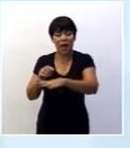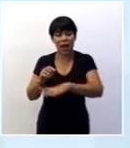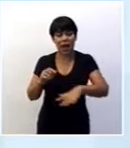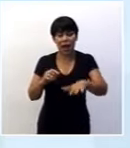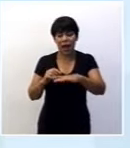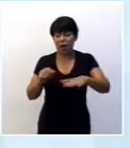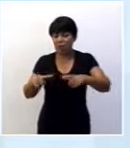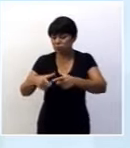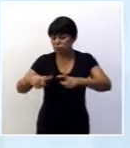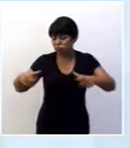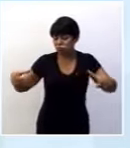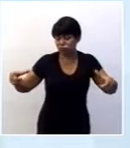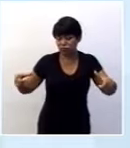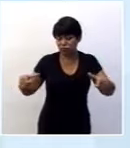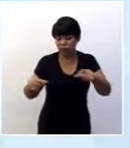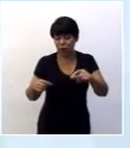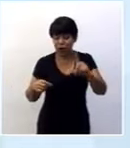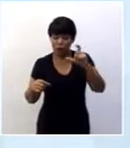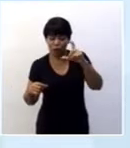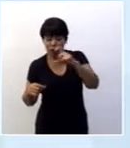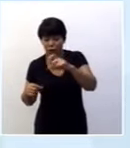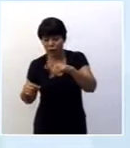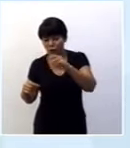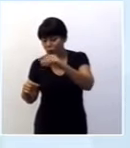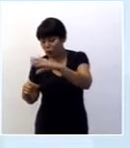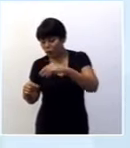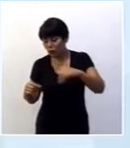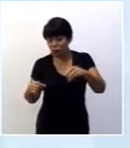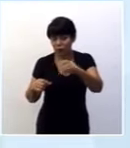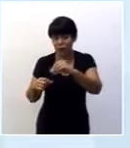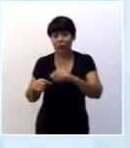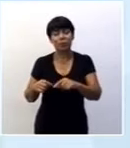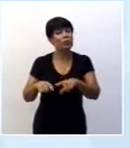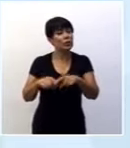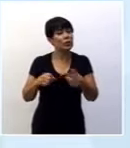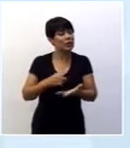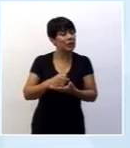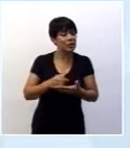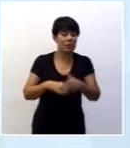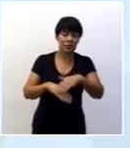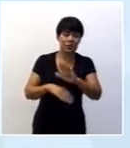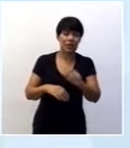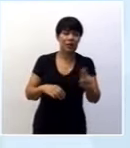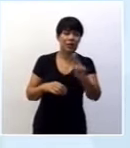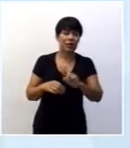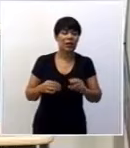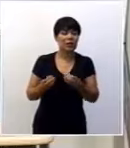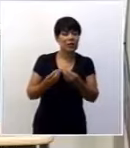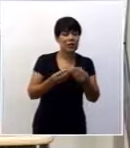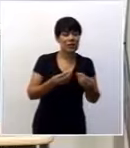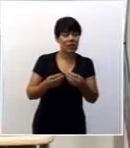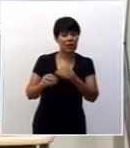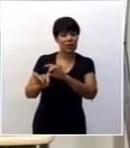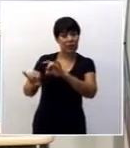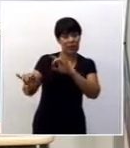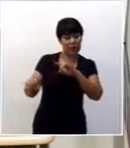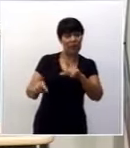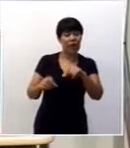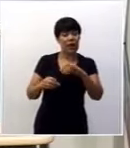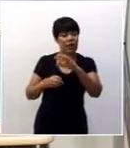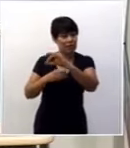Então, hoje em dia, as maiores plataformas, né? As plataformas mais utilizadas de sensoriamento remoto são os